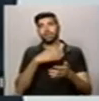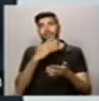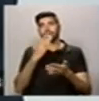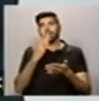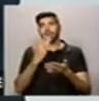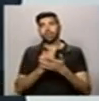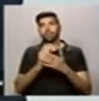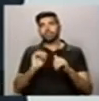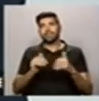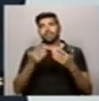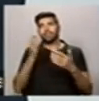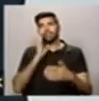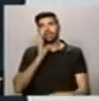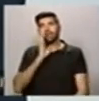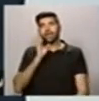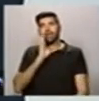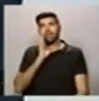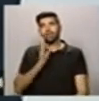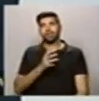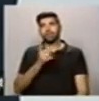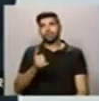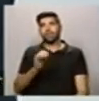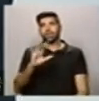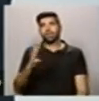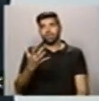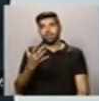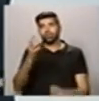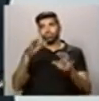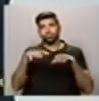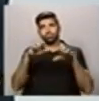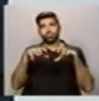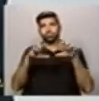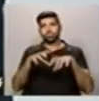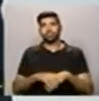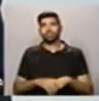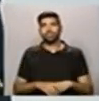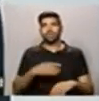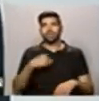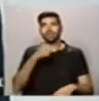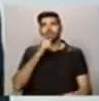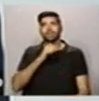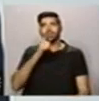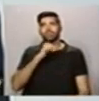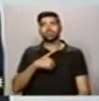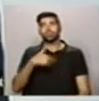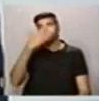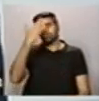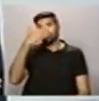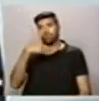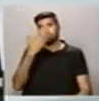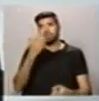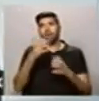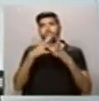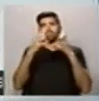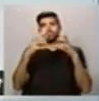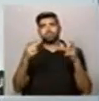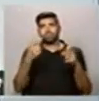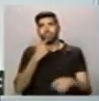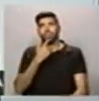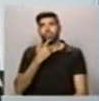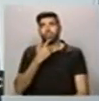ao início da tarde, passando depois a ocorrência de aguaceiros. Para os Açores, um dia com períodos de céu muito